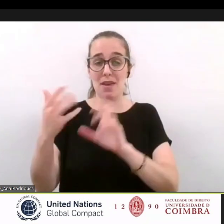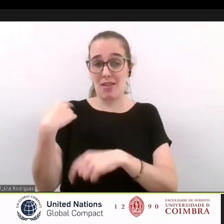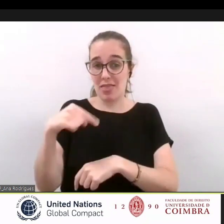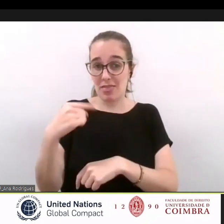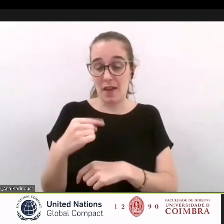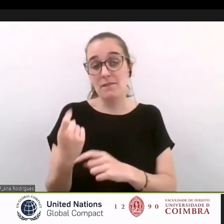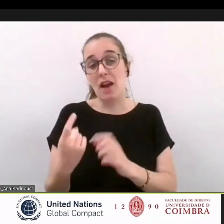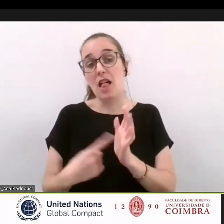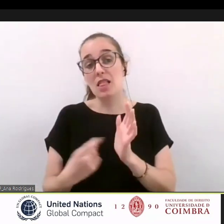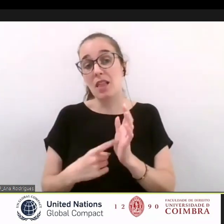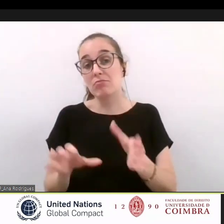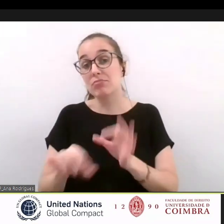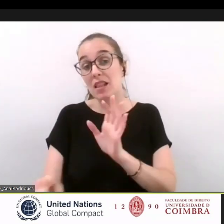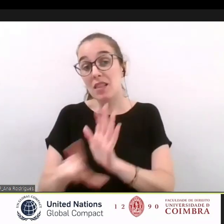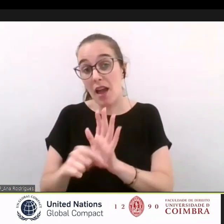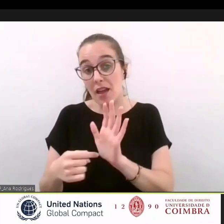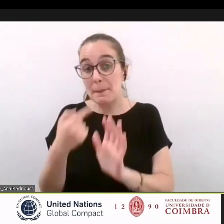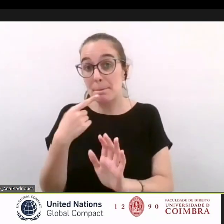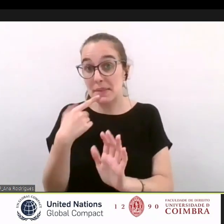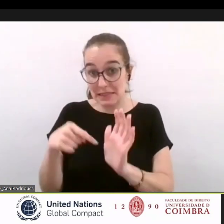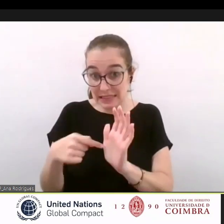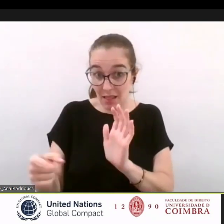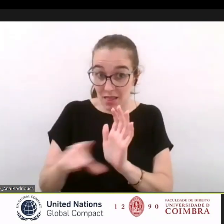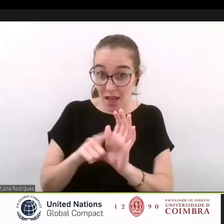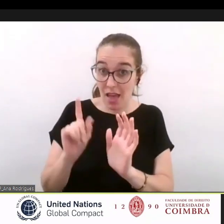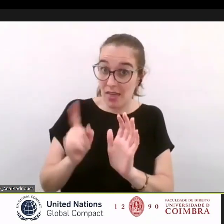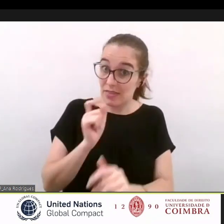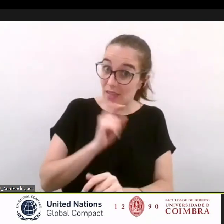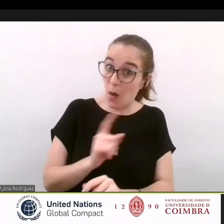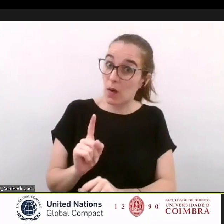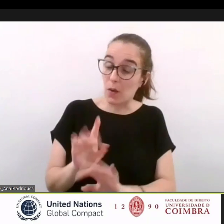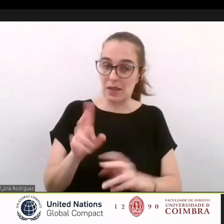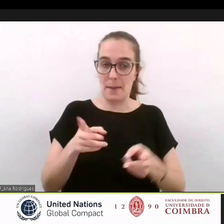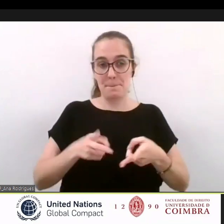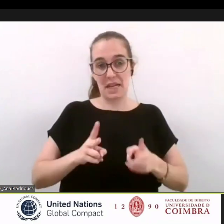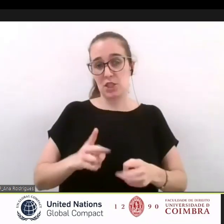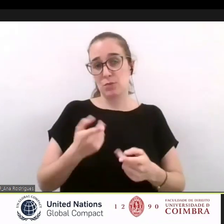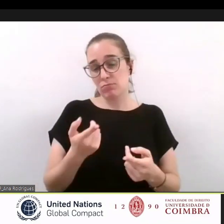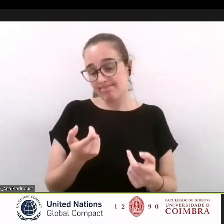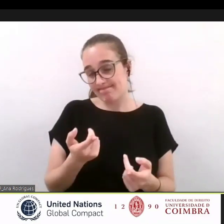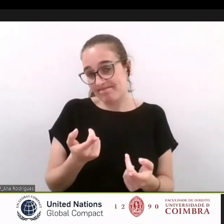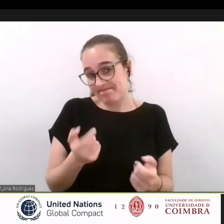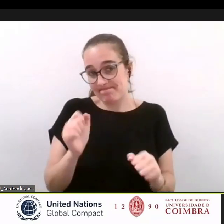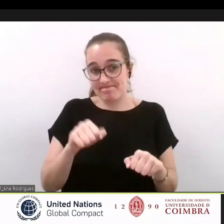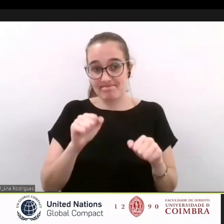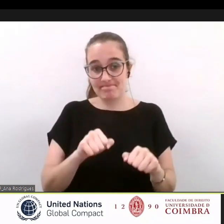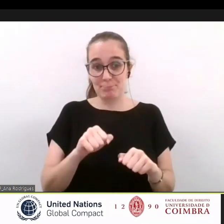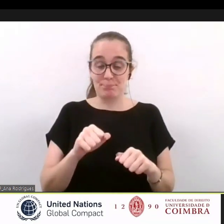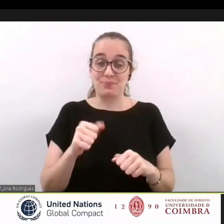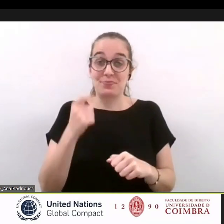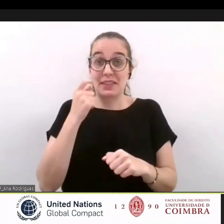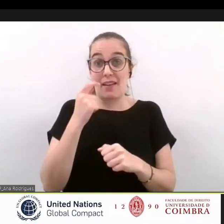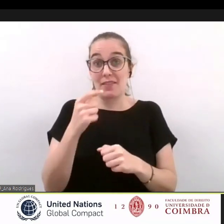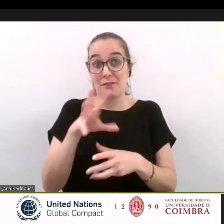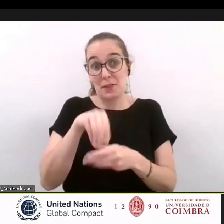Portanto, seria introduzir uma ferramenta dessas como mecanismo obrigatório, naturalmente capacitando quem estiver envolvido